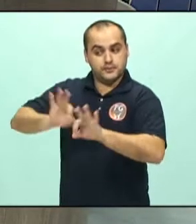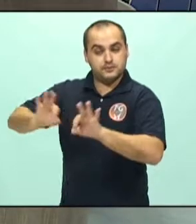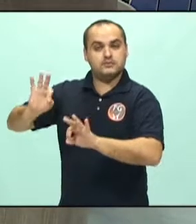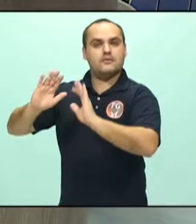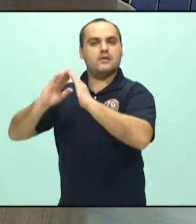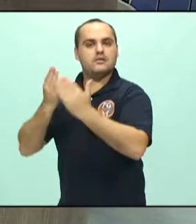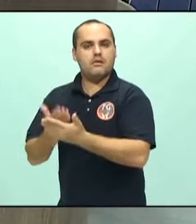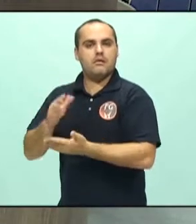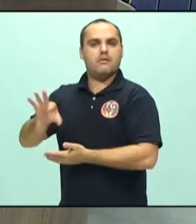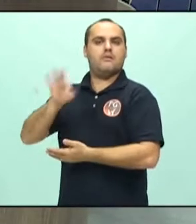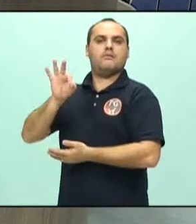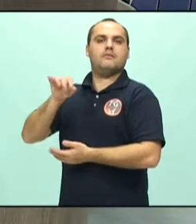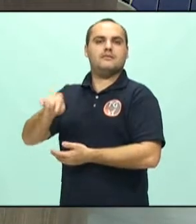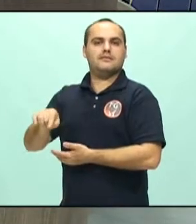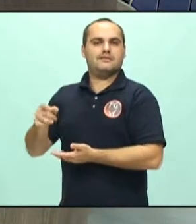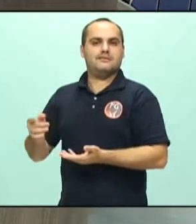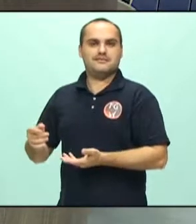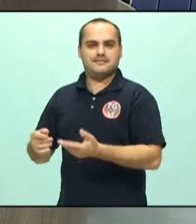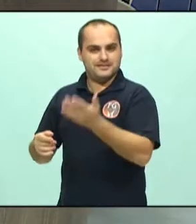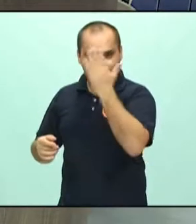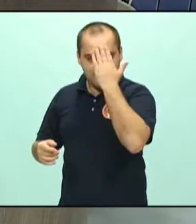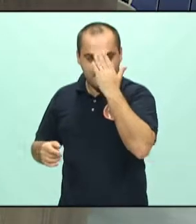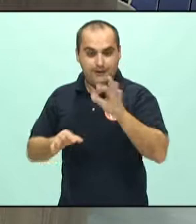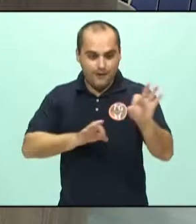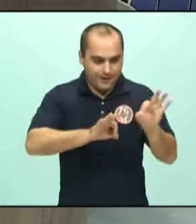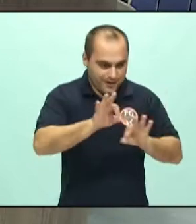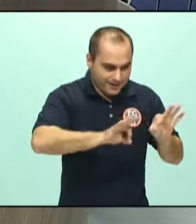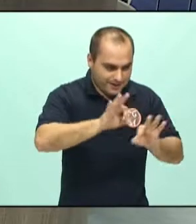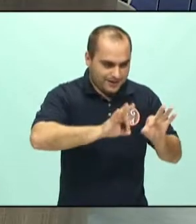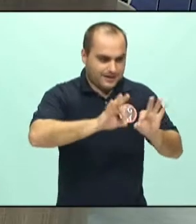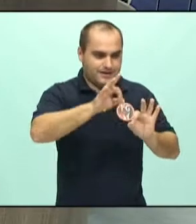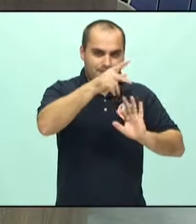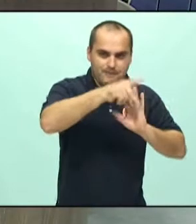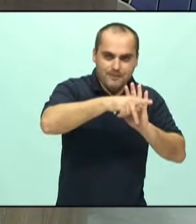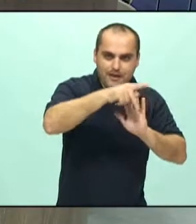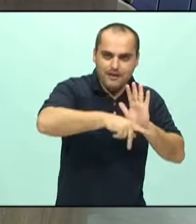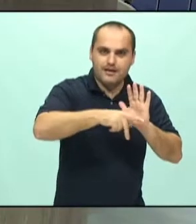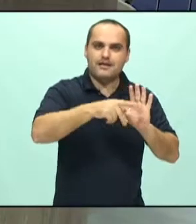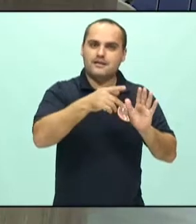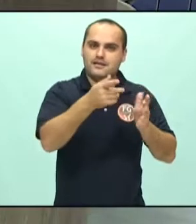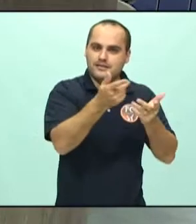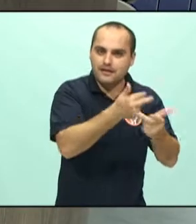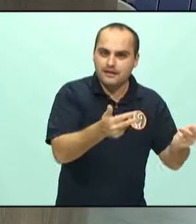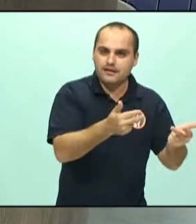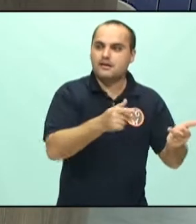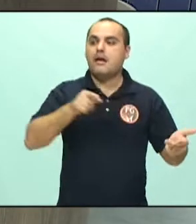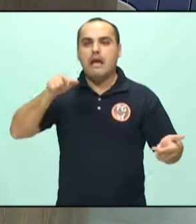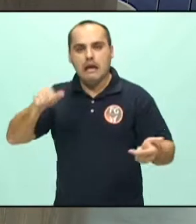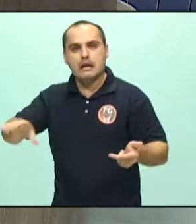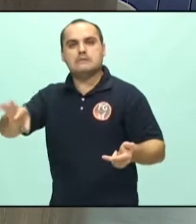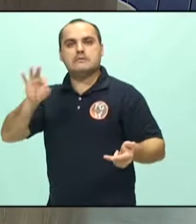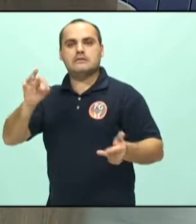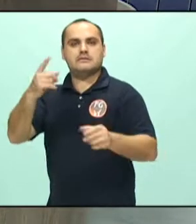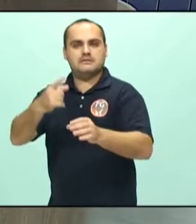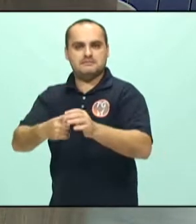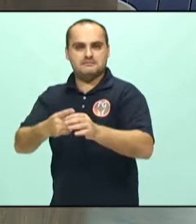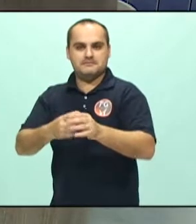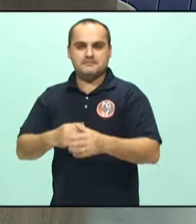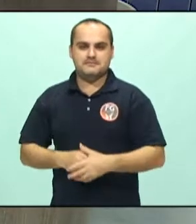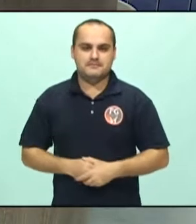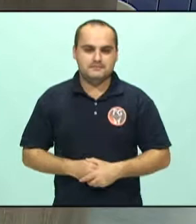pelo poeta e acaba que a gente consegue fazer essa parceria que deu resultados brilhantes. E uma